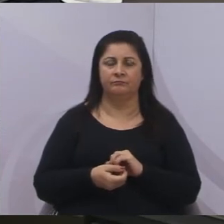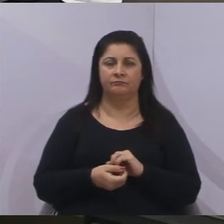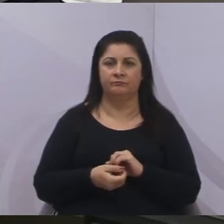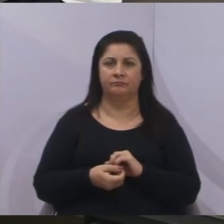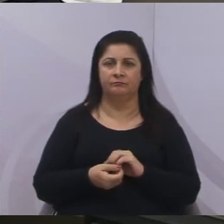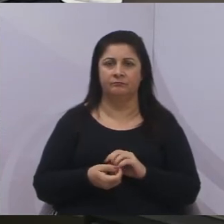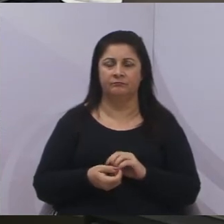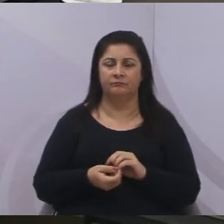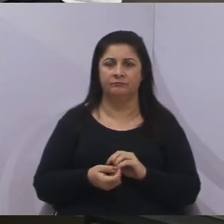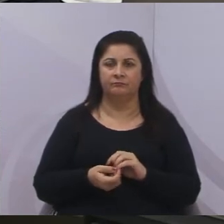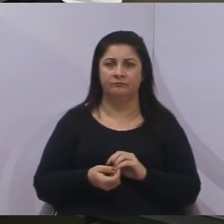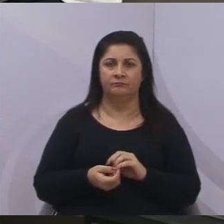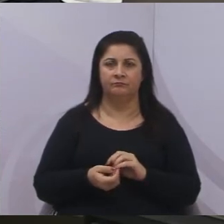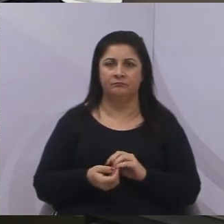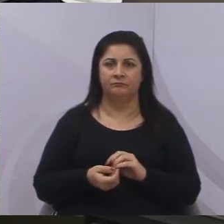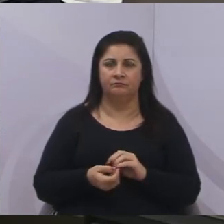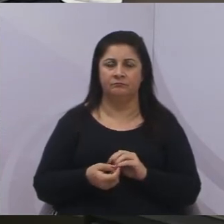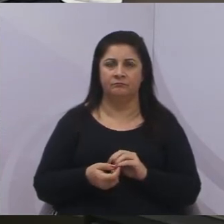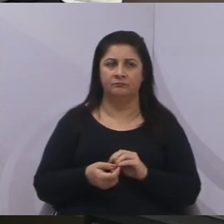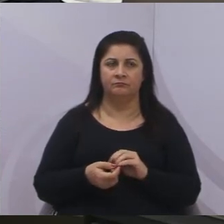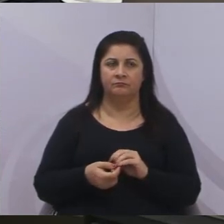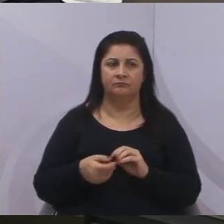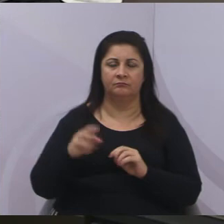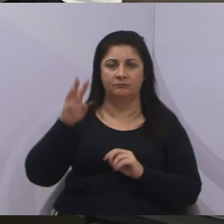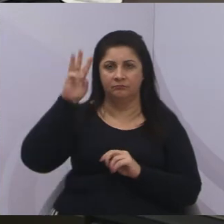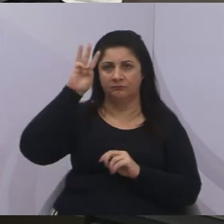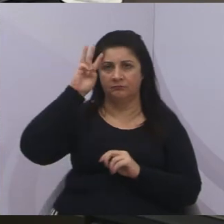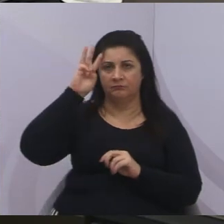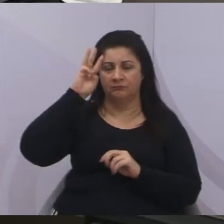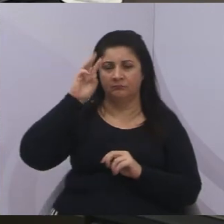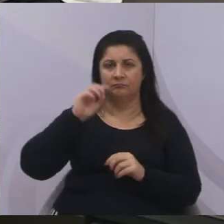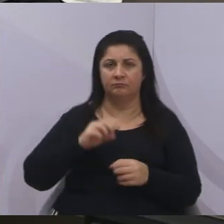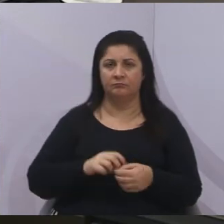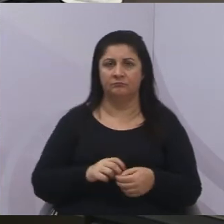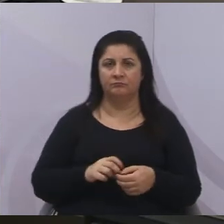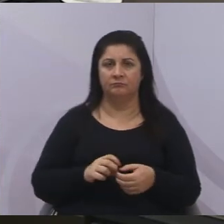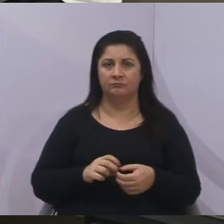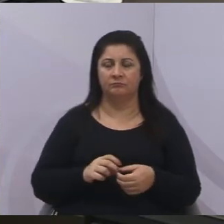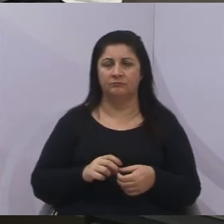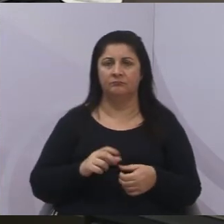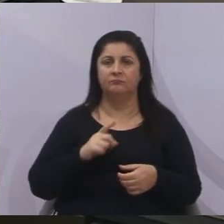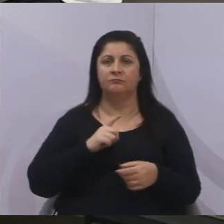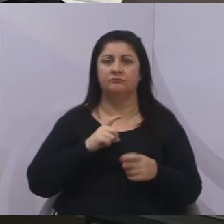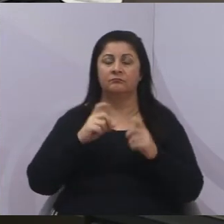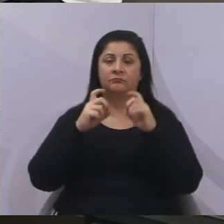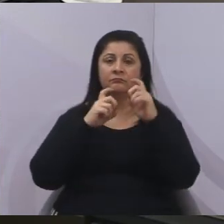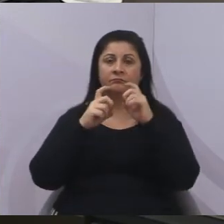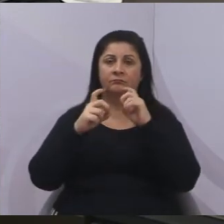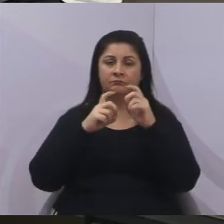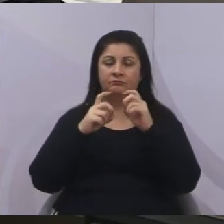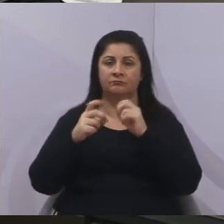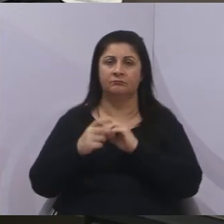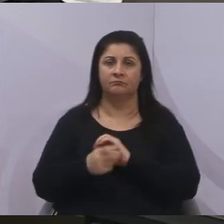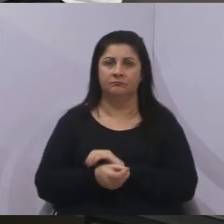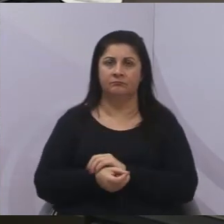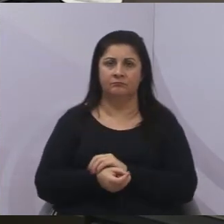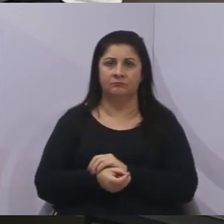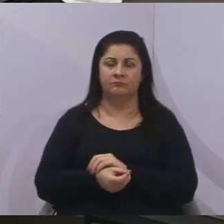dia de ontem, não, na terça-feira, uma audiência pública do segundo quadrimestre.